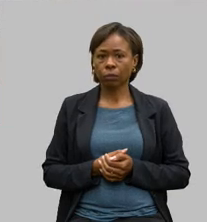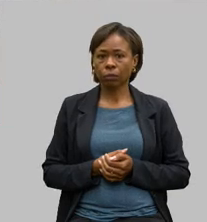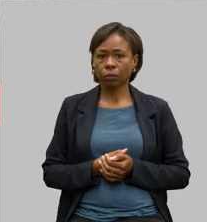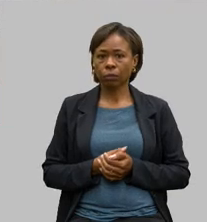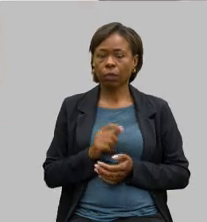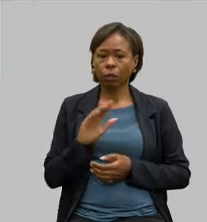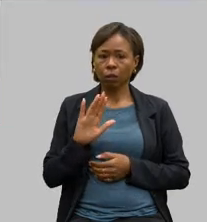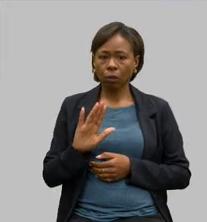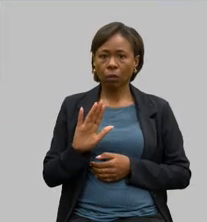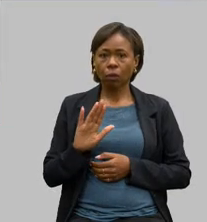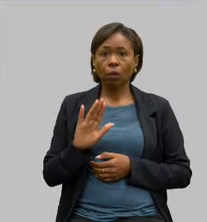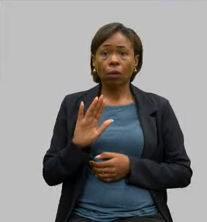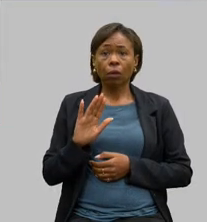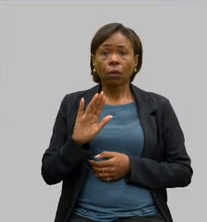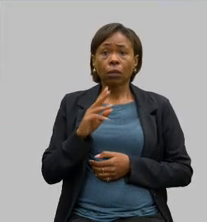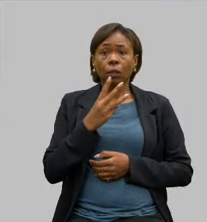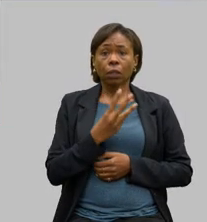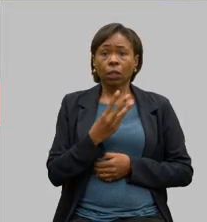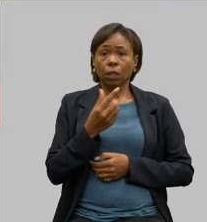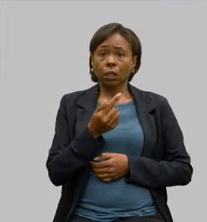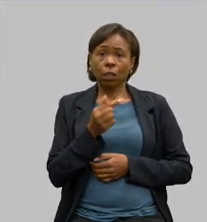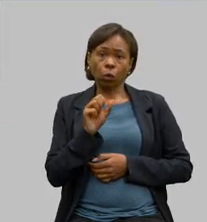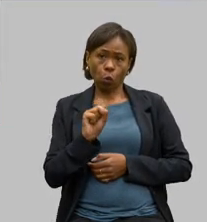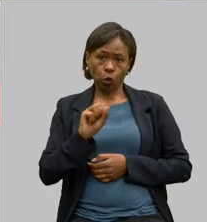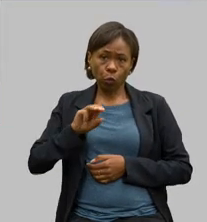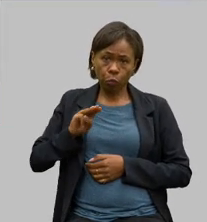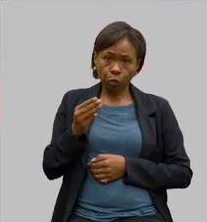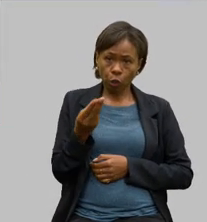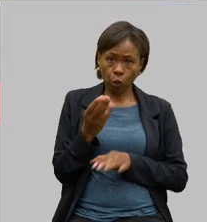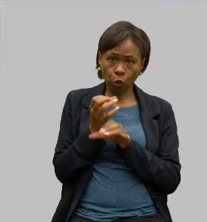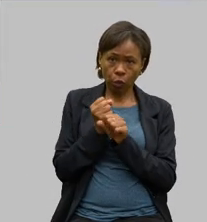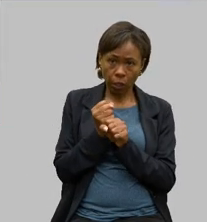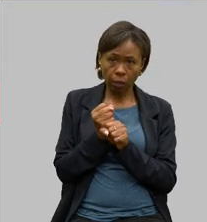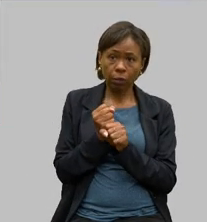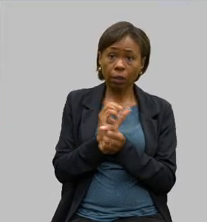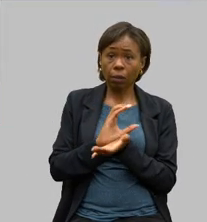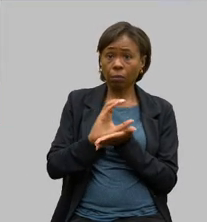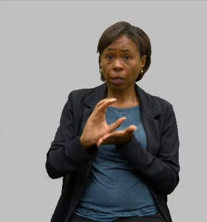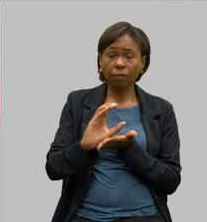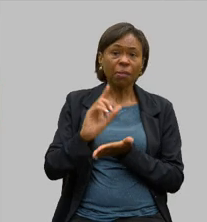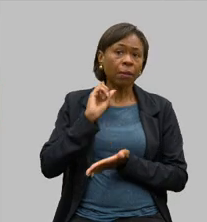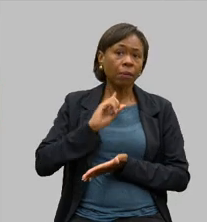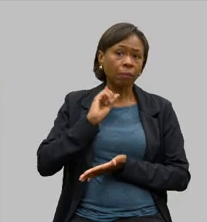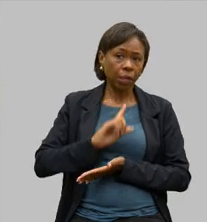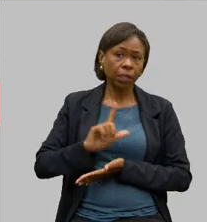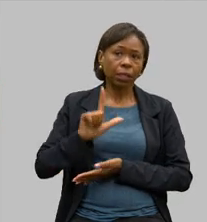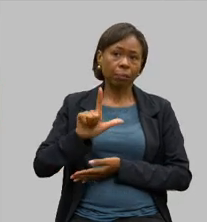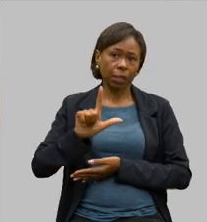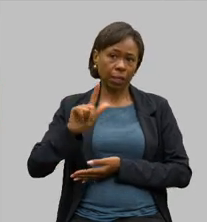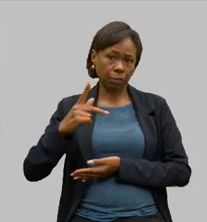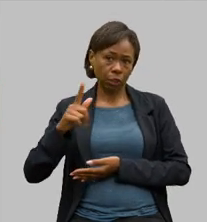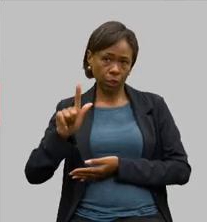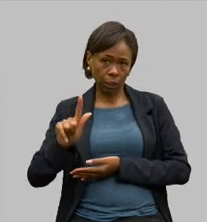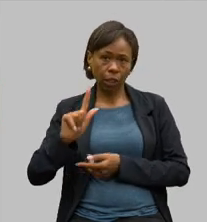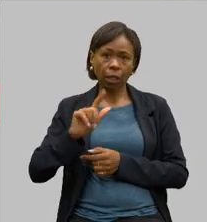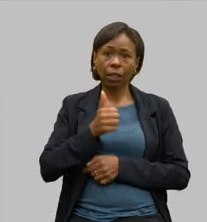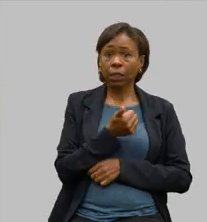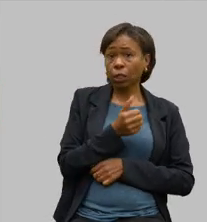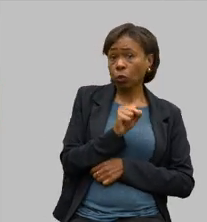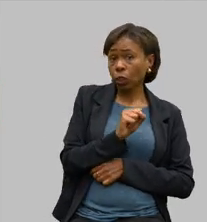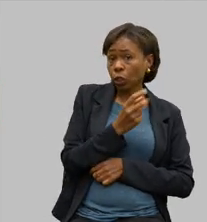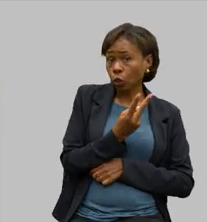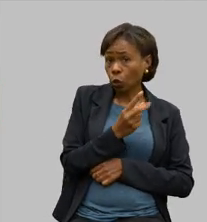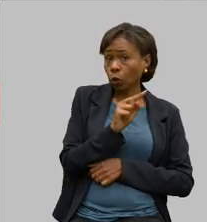porque sen eu tô com meio do tempo 378 milhões Total destinado a Minas Gerais por meio da LPG eh 1822